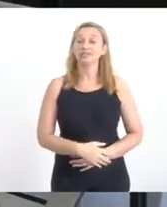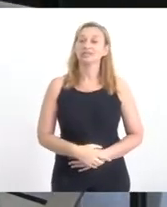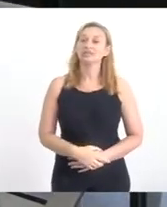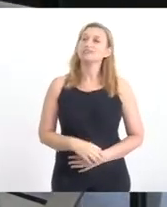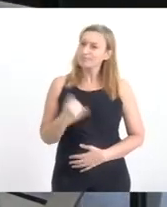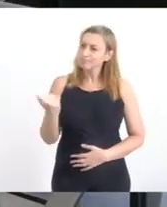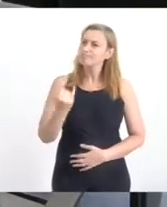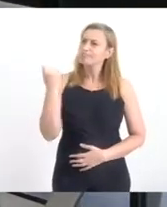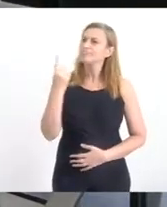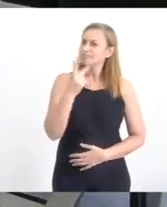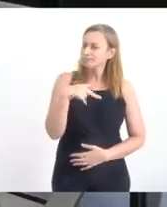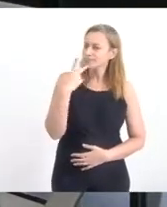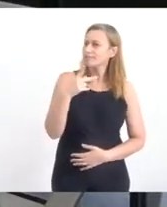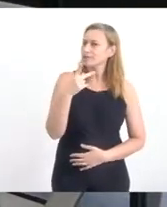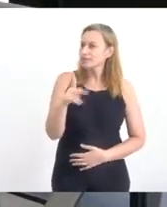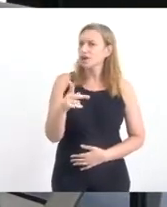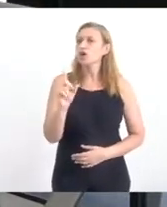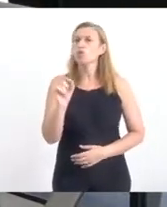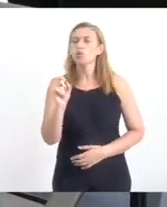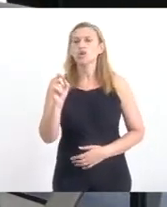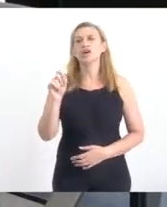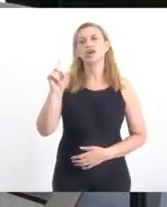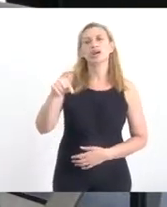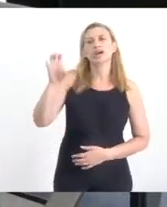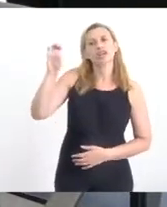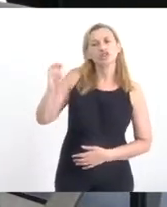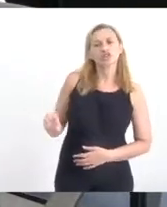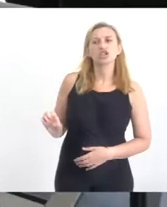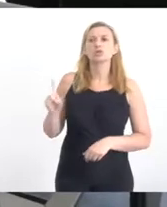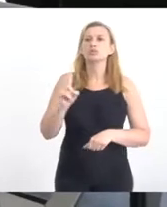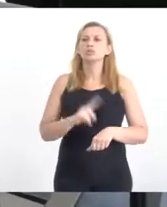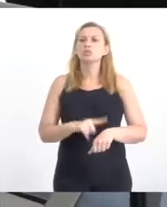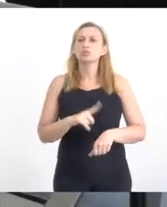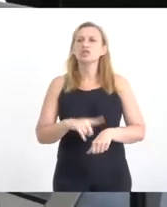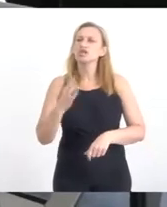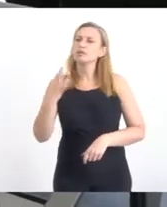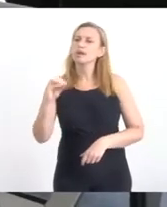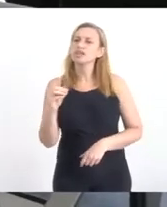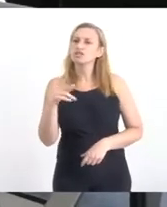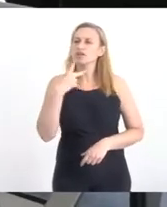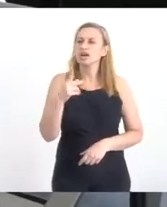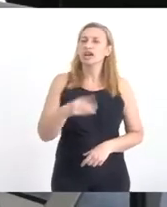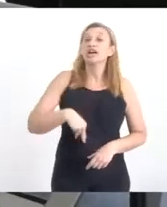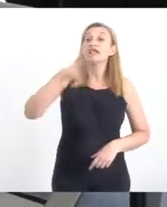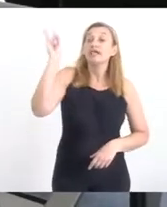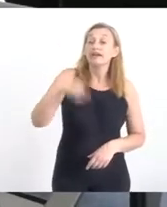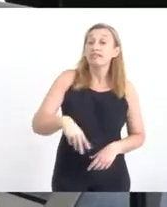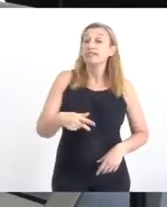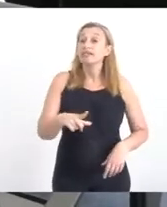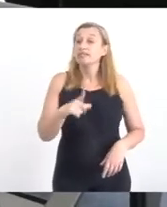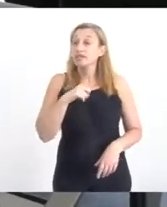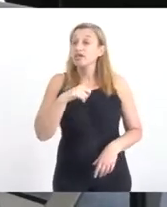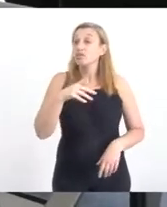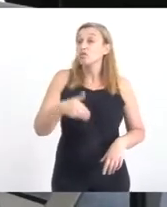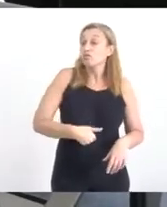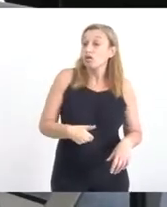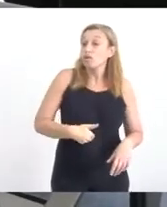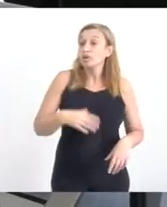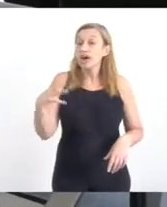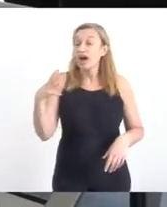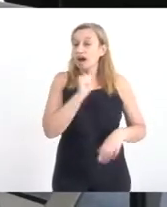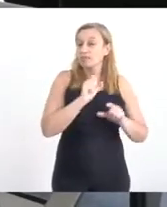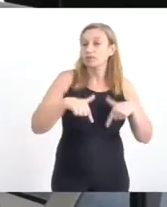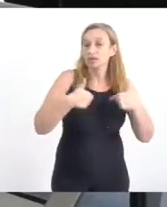E foi importante a sua fala sobre o que que é esquerda no momento em que Betinho falava quem tem fome tem pressa reagiu a